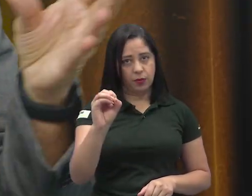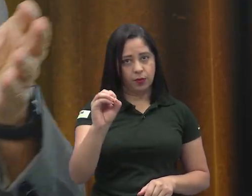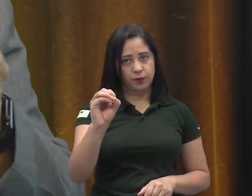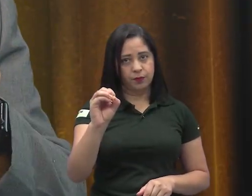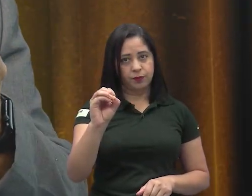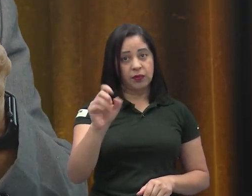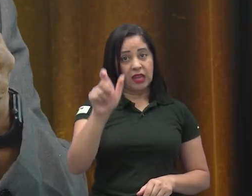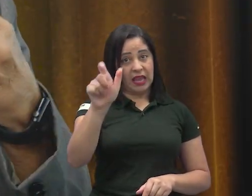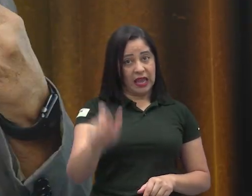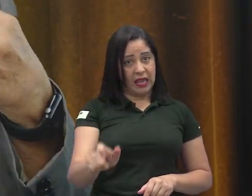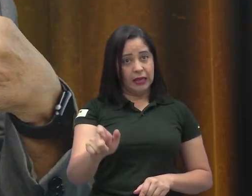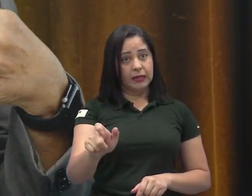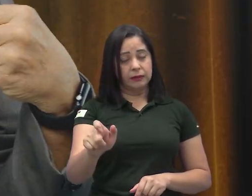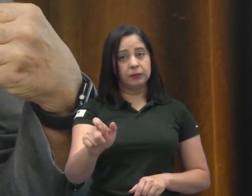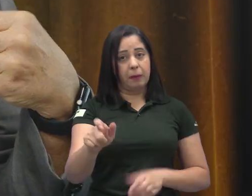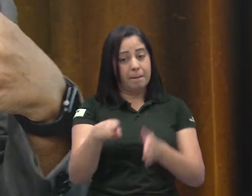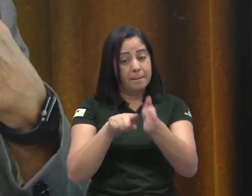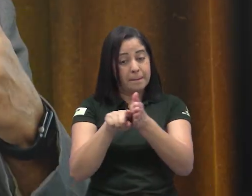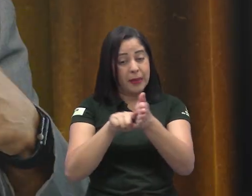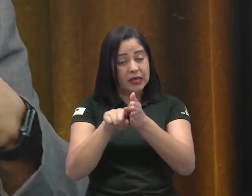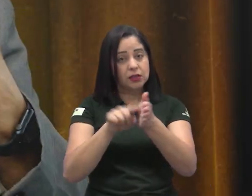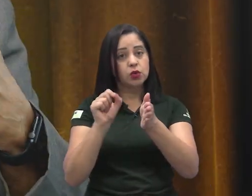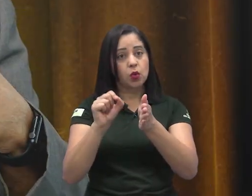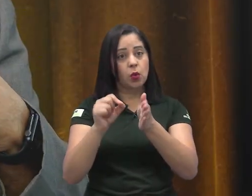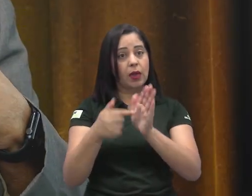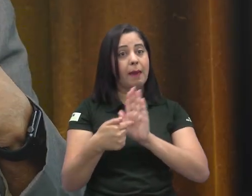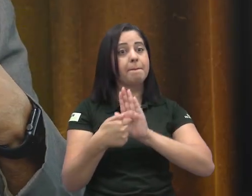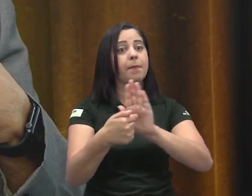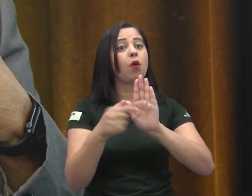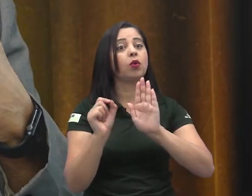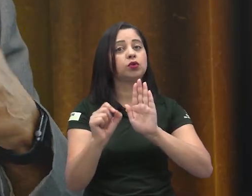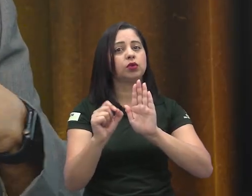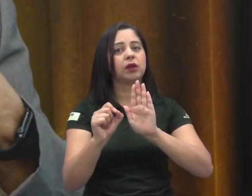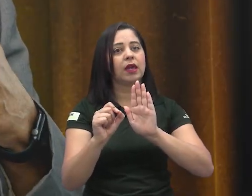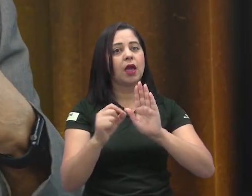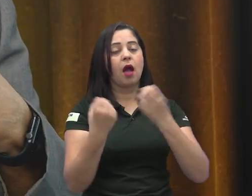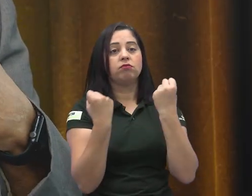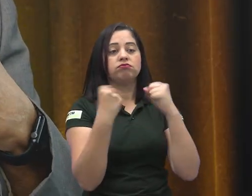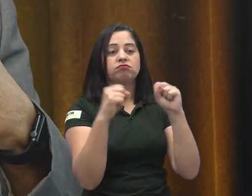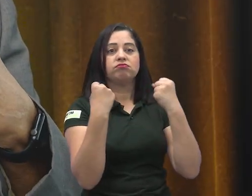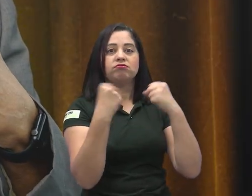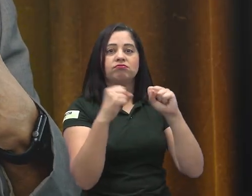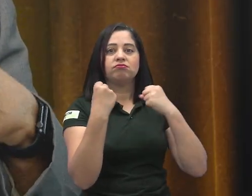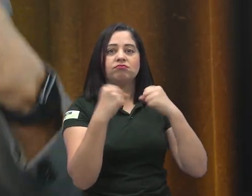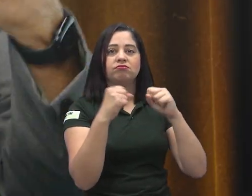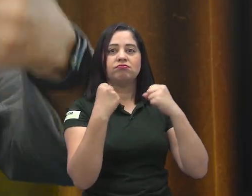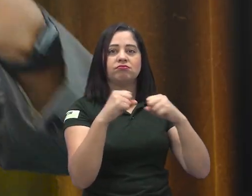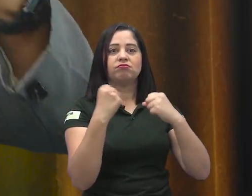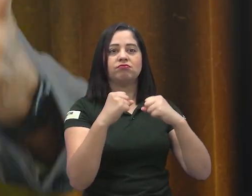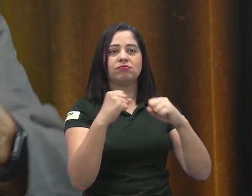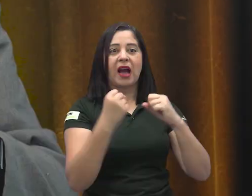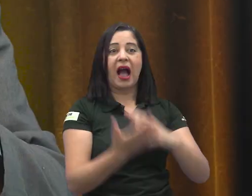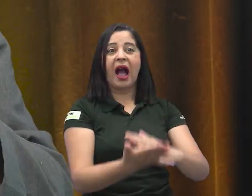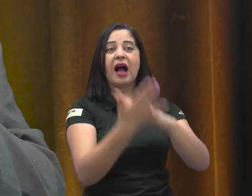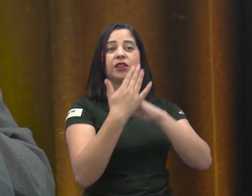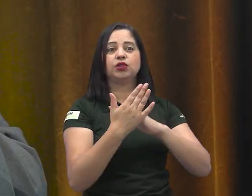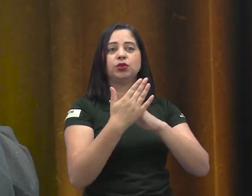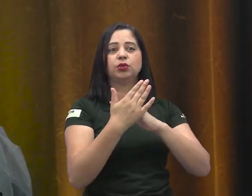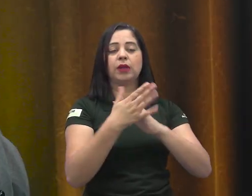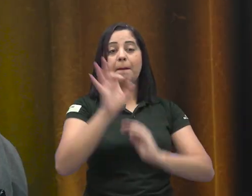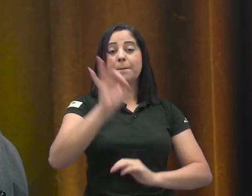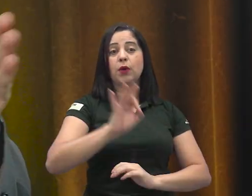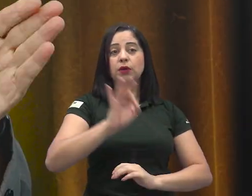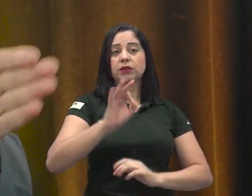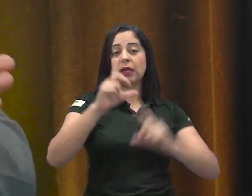comigo, ele fez um trabalho mostrando que o exercício melhorava e diminuía o risco de